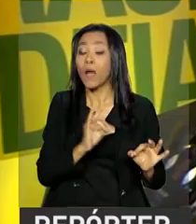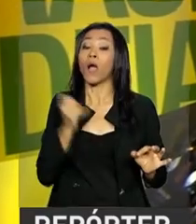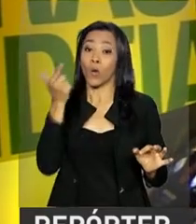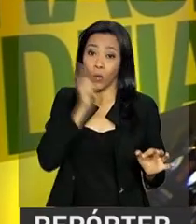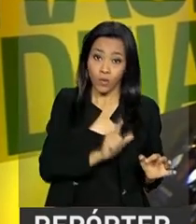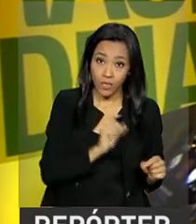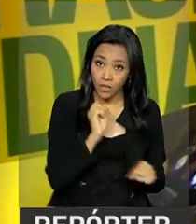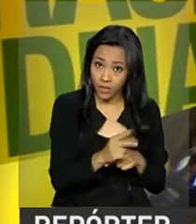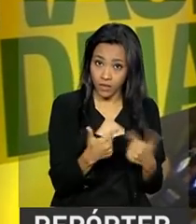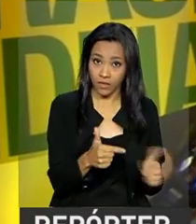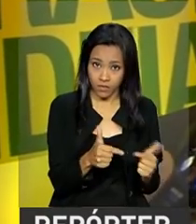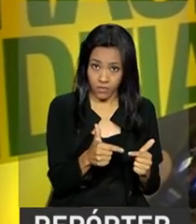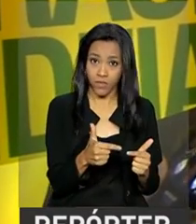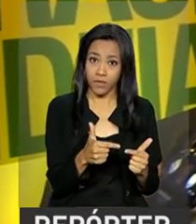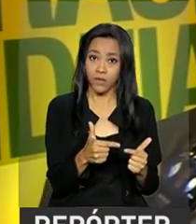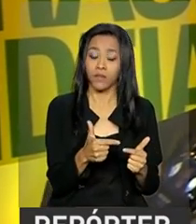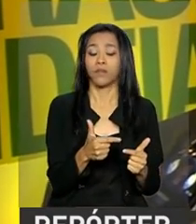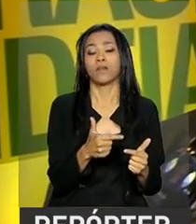trabalho